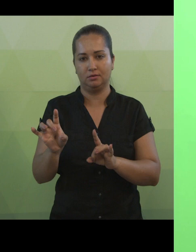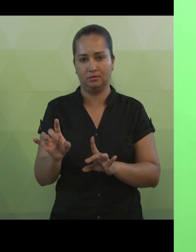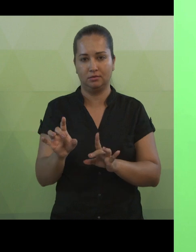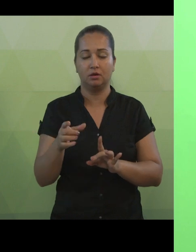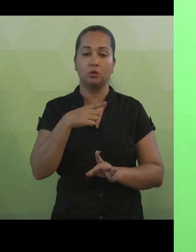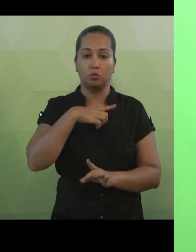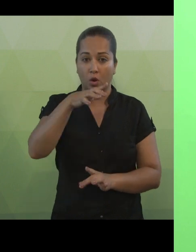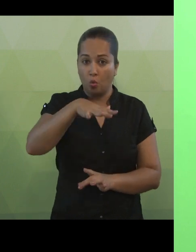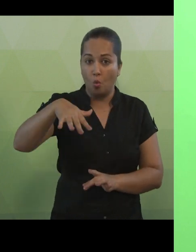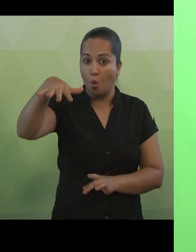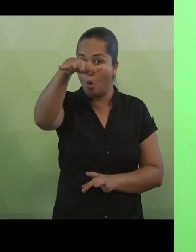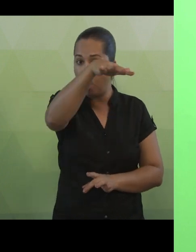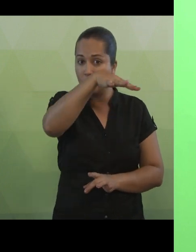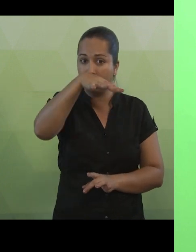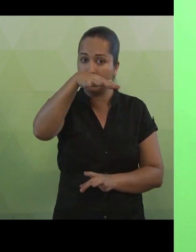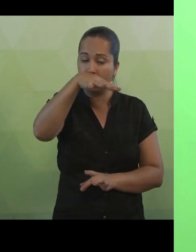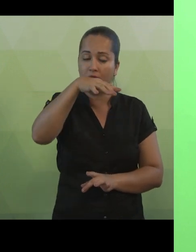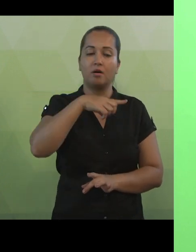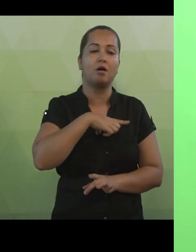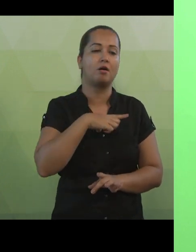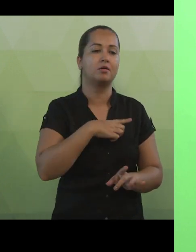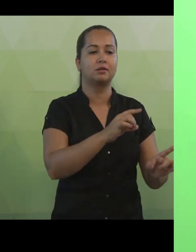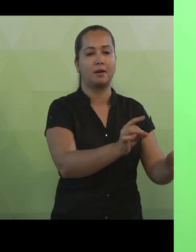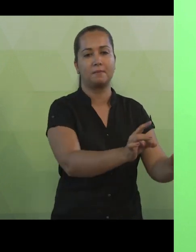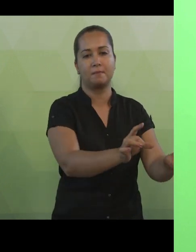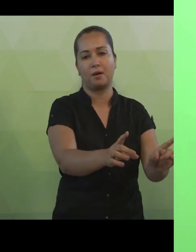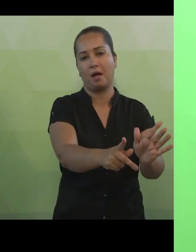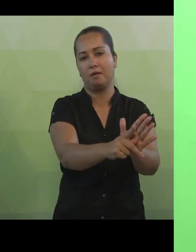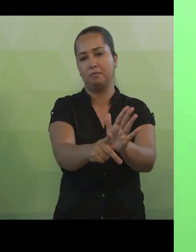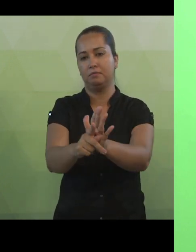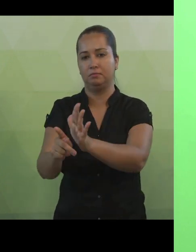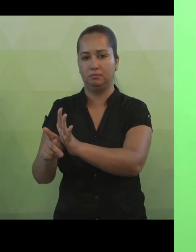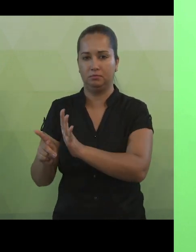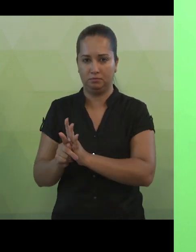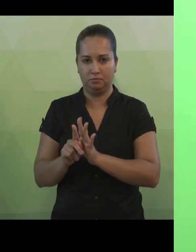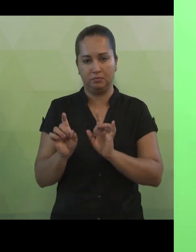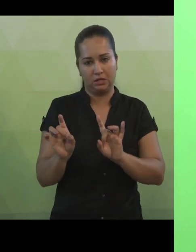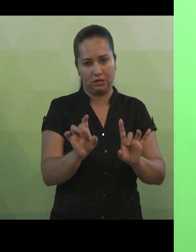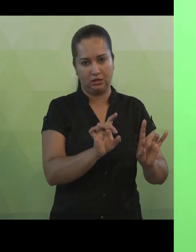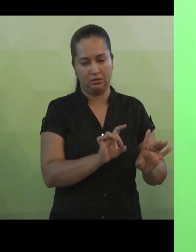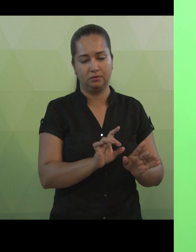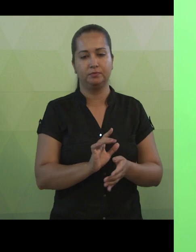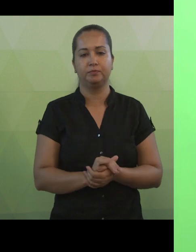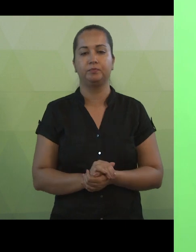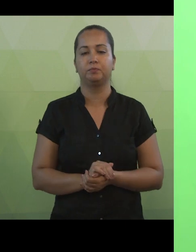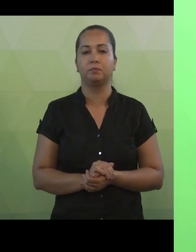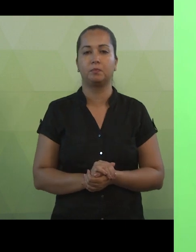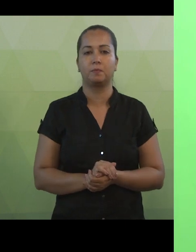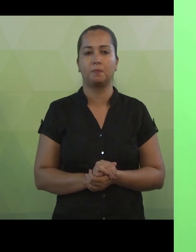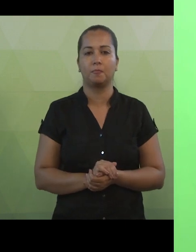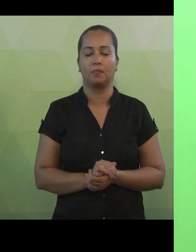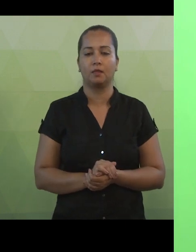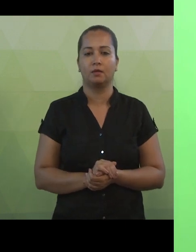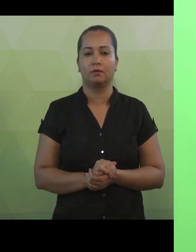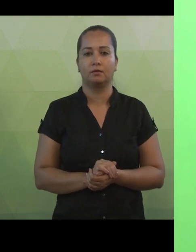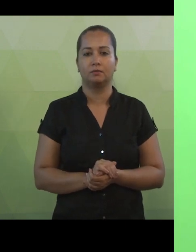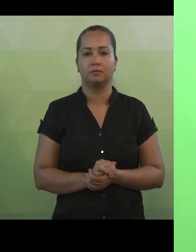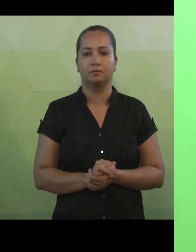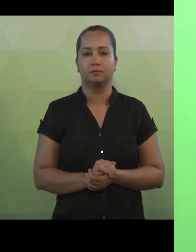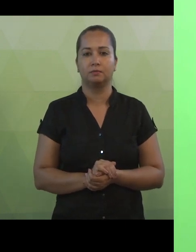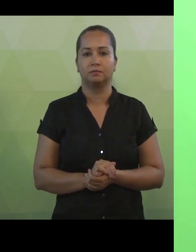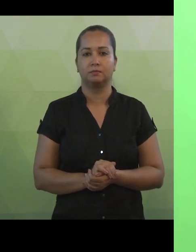global e também as informações locais de cada banco específico. O banco de dados,